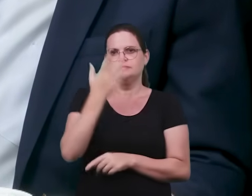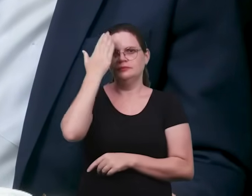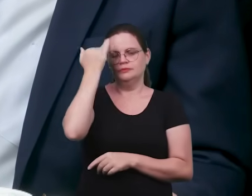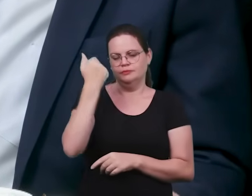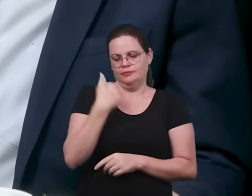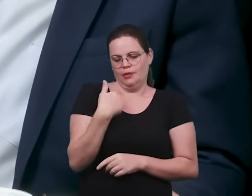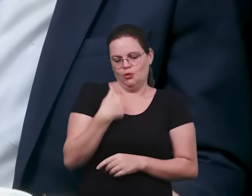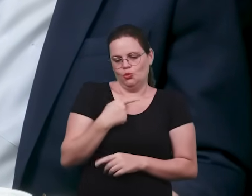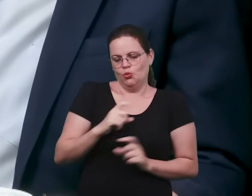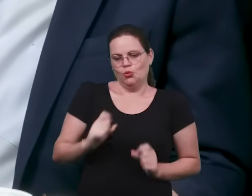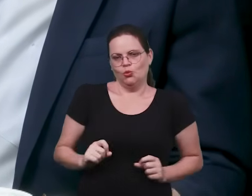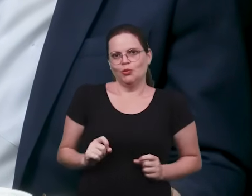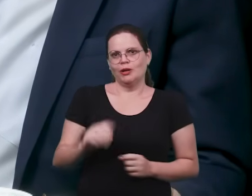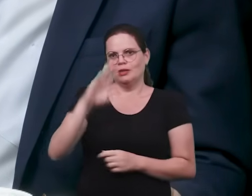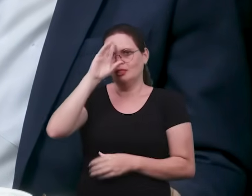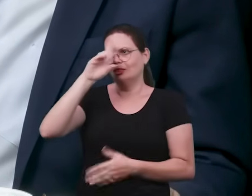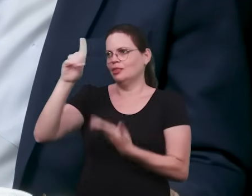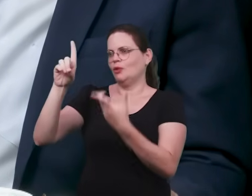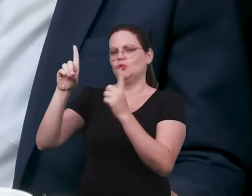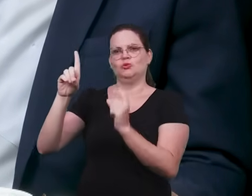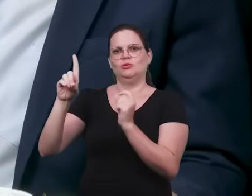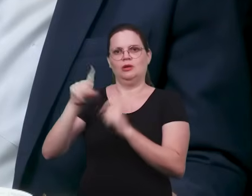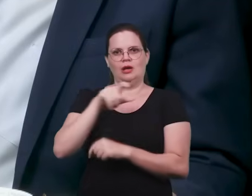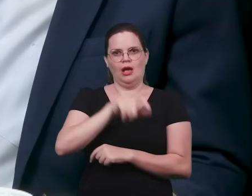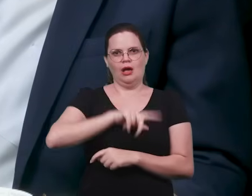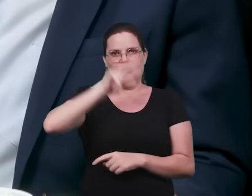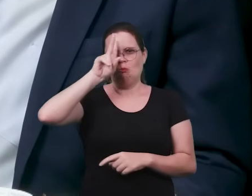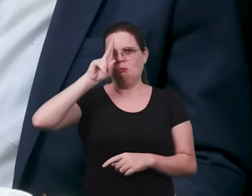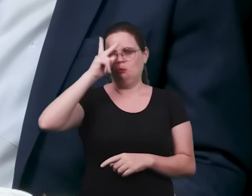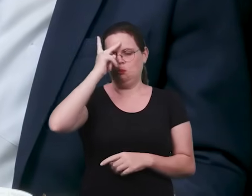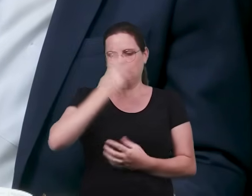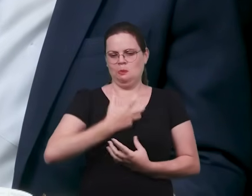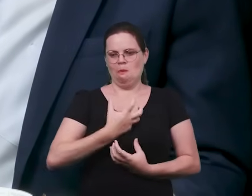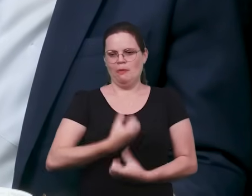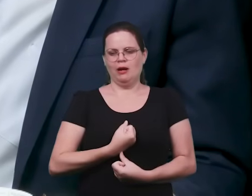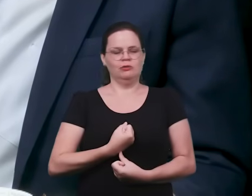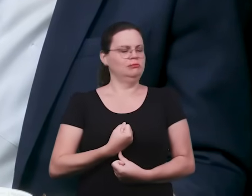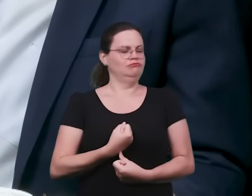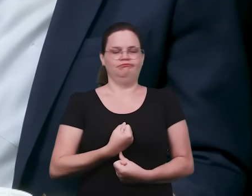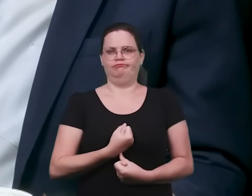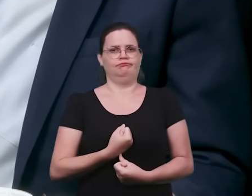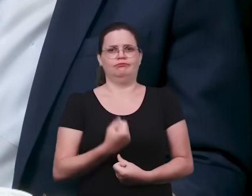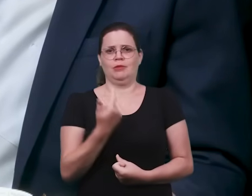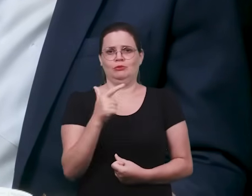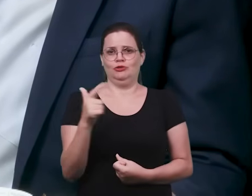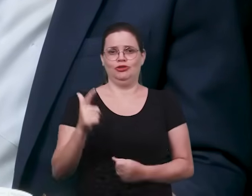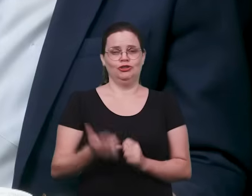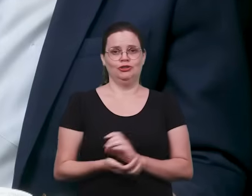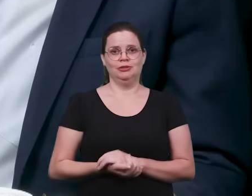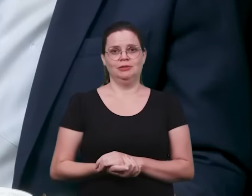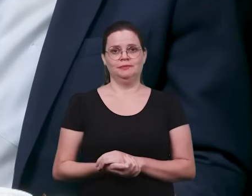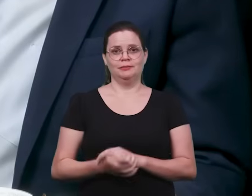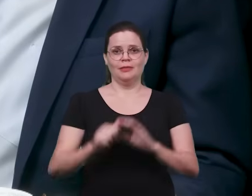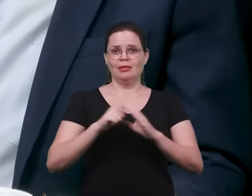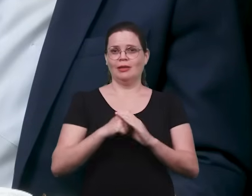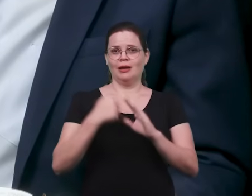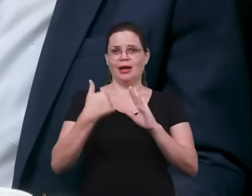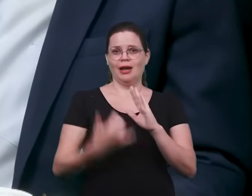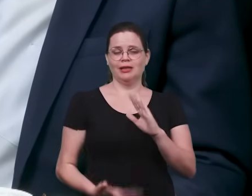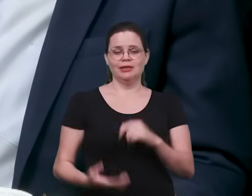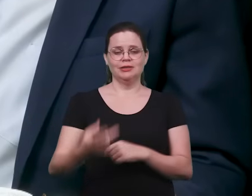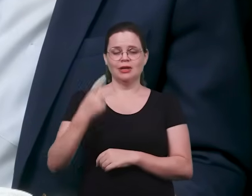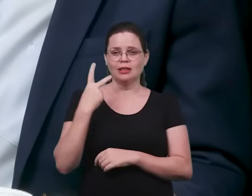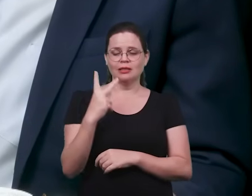Deus. Não tinha uma revolta, não tinha uma mágoa, característica da vida dele e de tantos